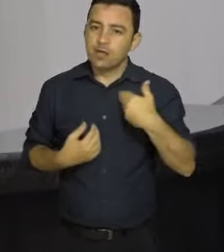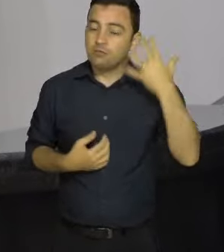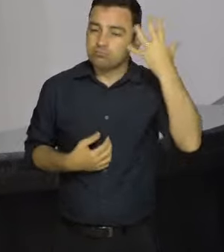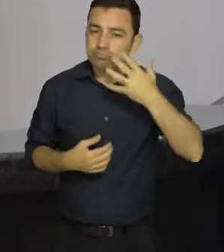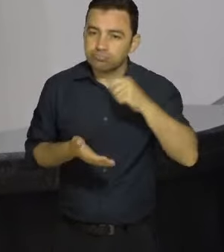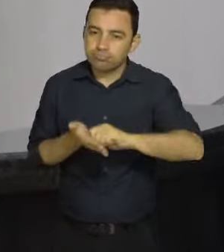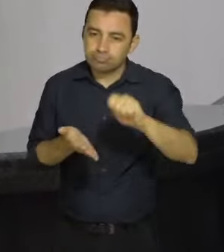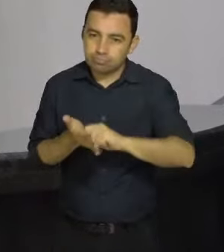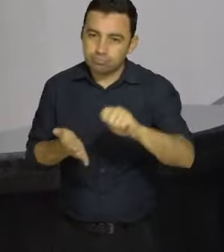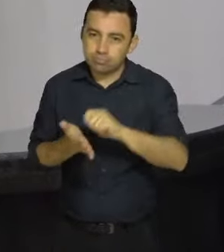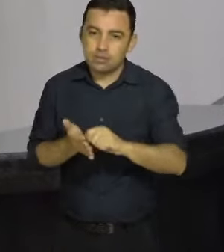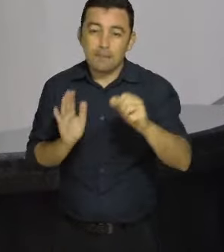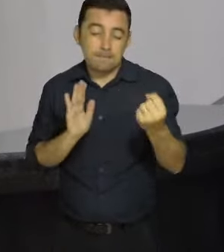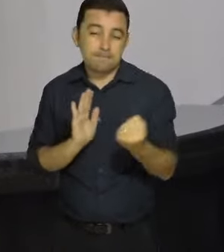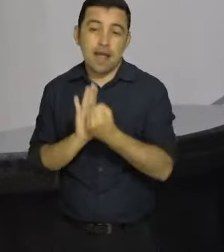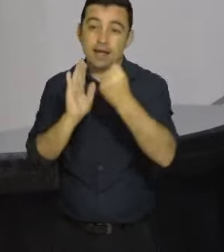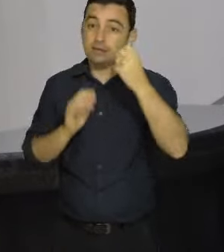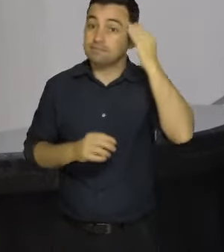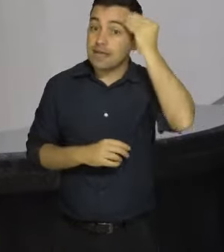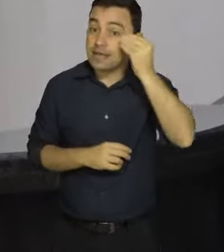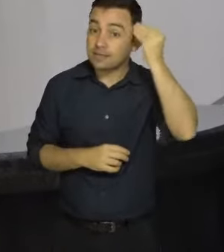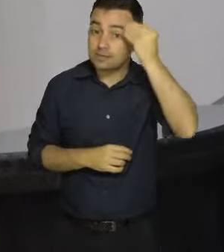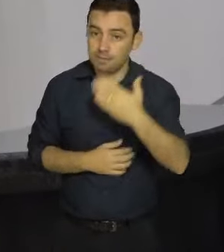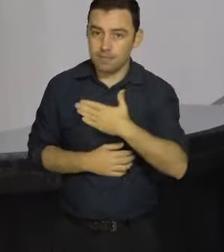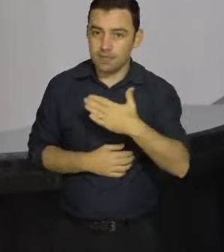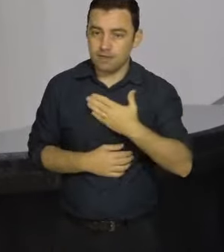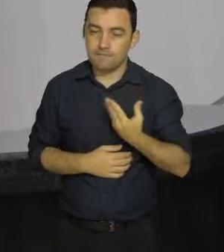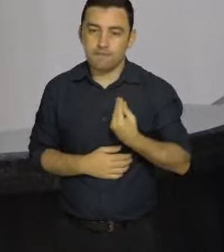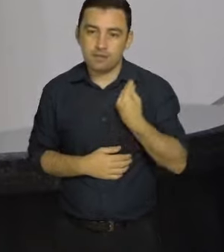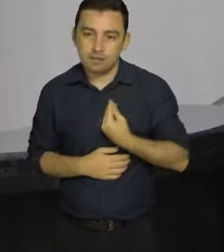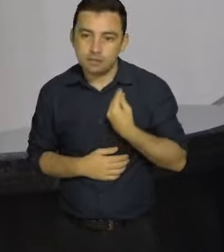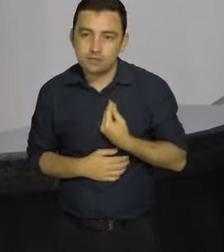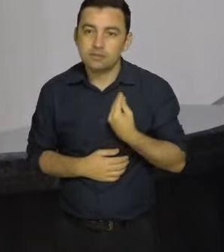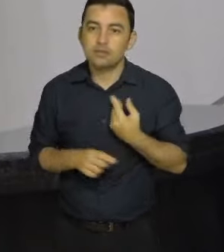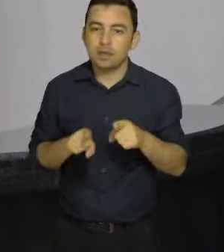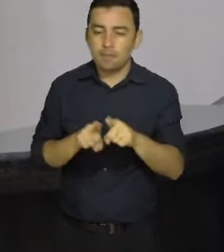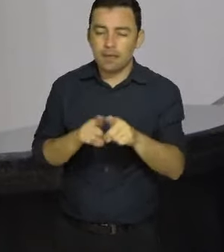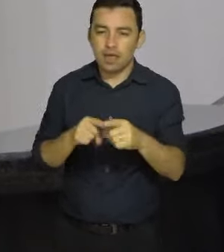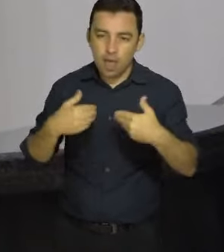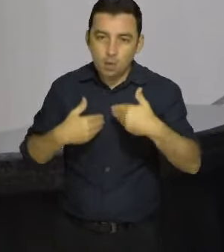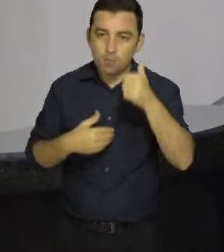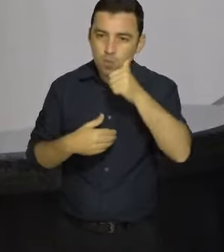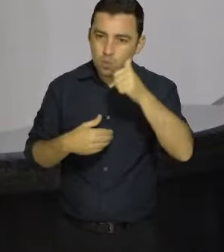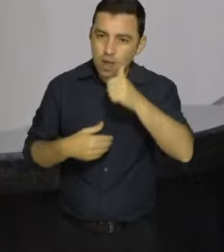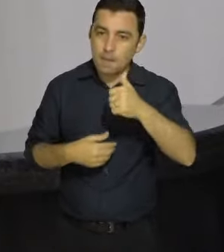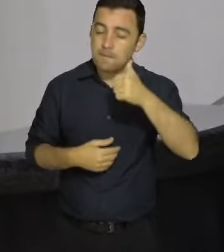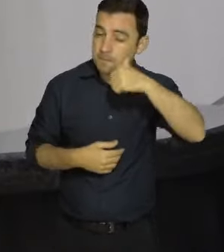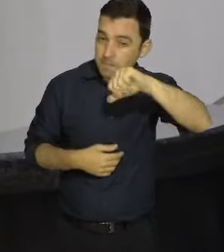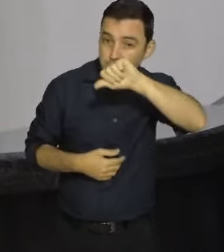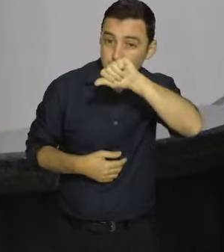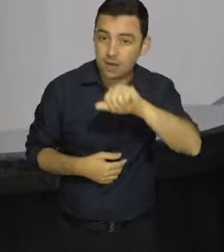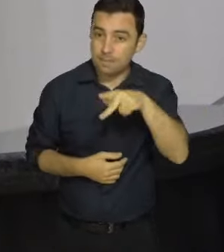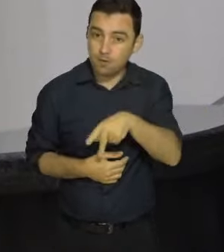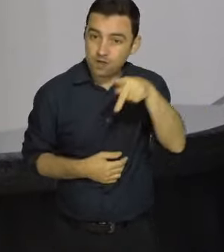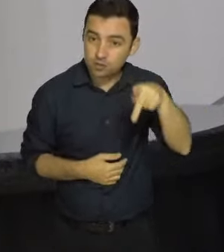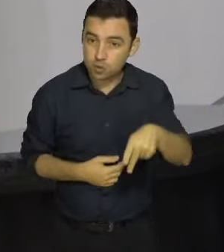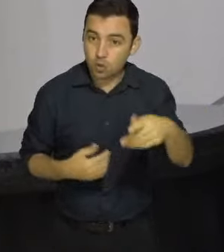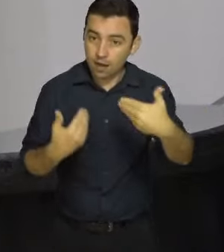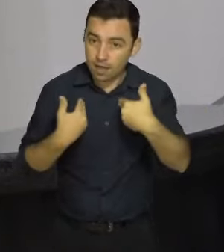escrita marcada pela experiência, pela vivência dessa condição de mulher, de mãe, de professora,